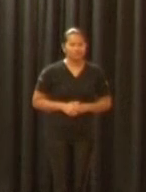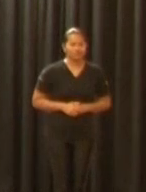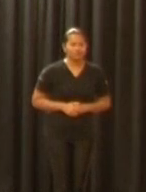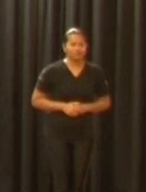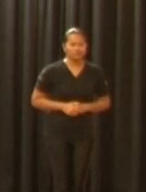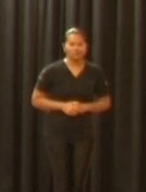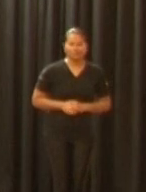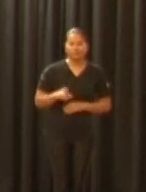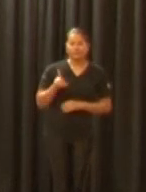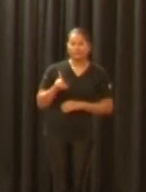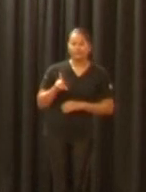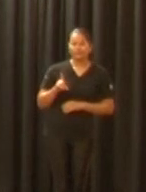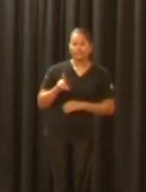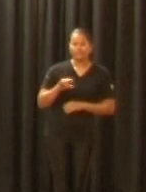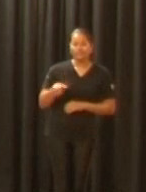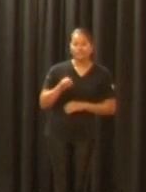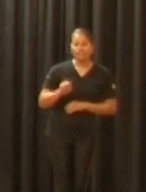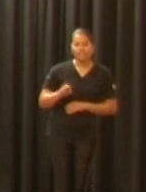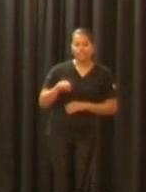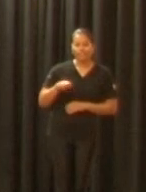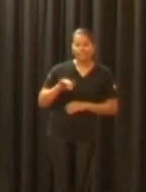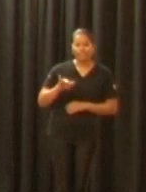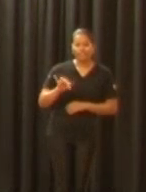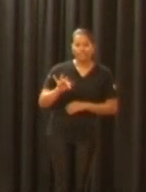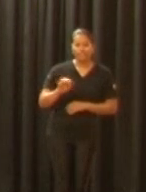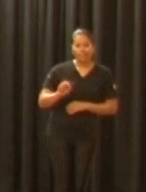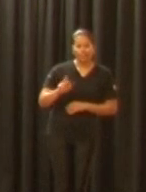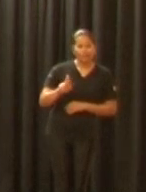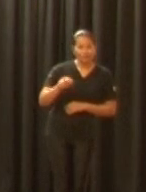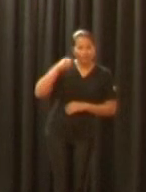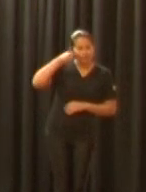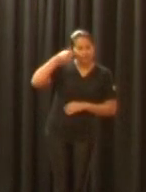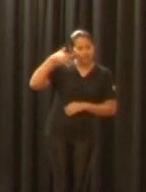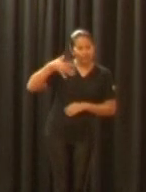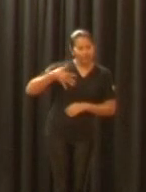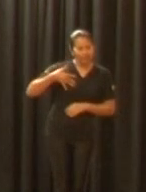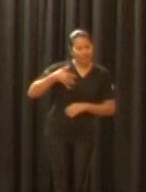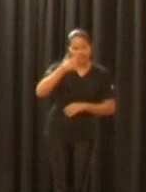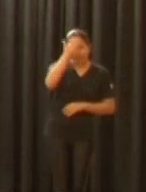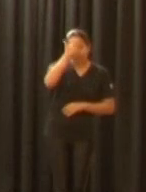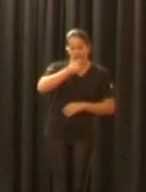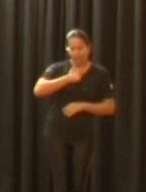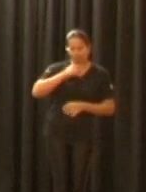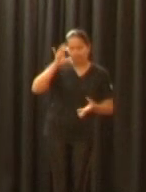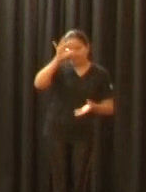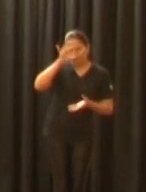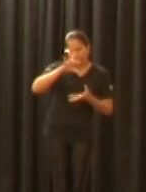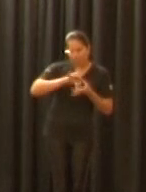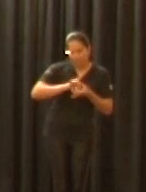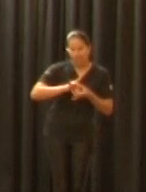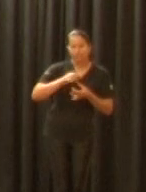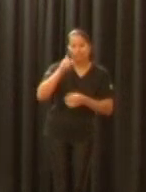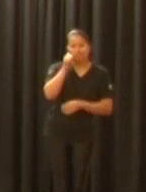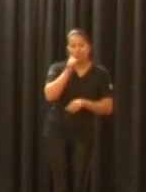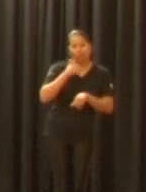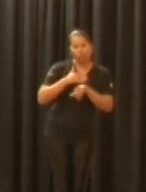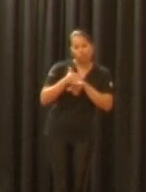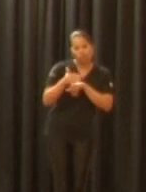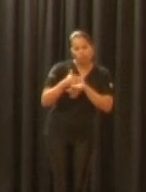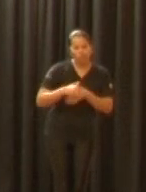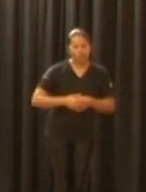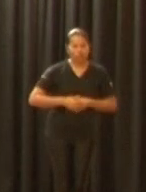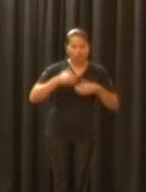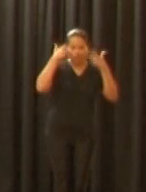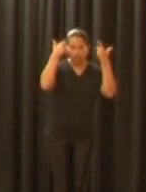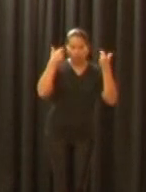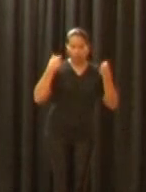Meu nome é Jennifer, vou fazer a minha autodescrição, sou uma mulher cis, branca, cabelo comprido,